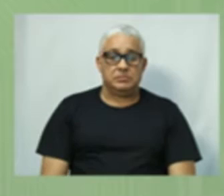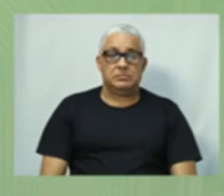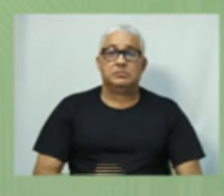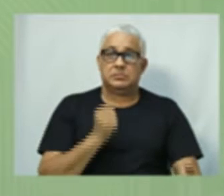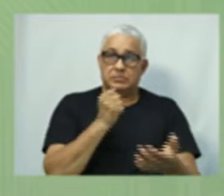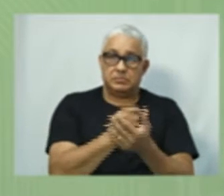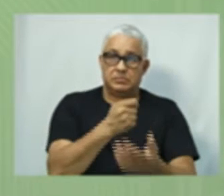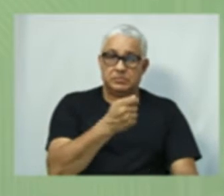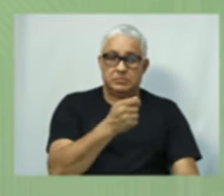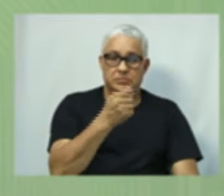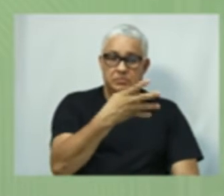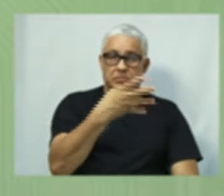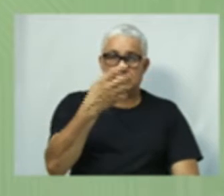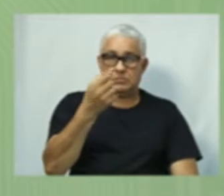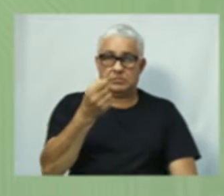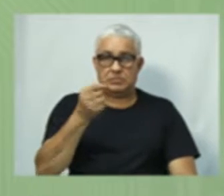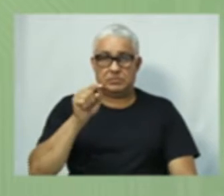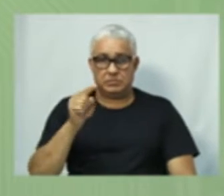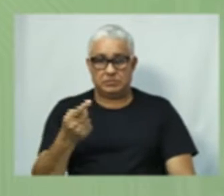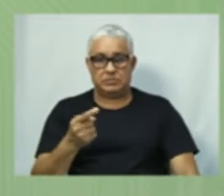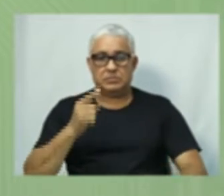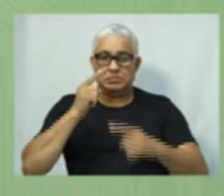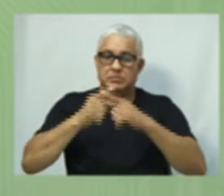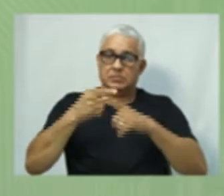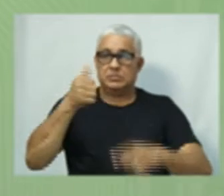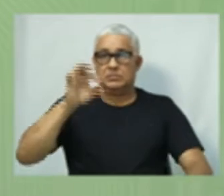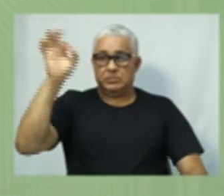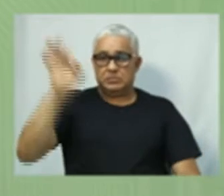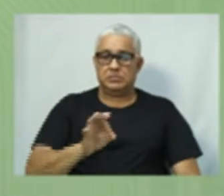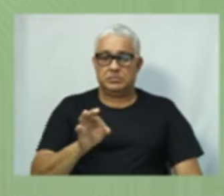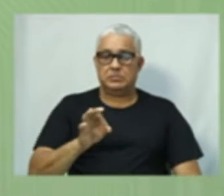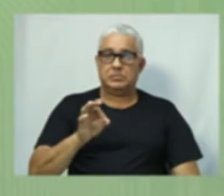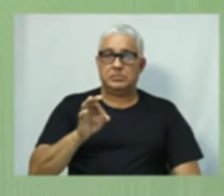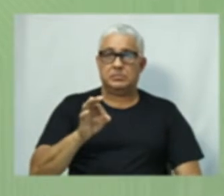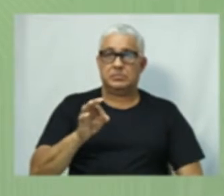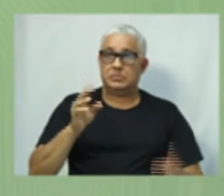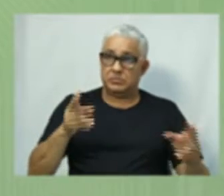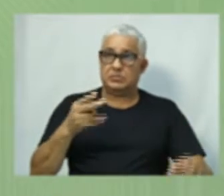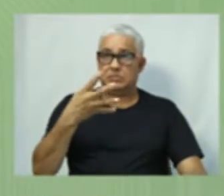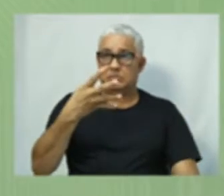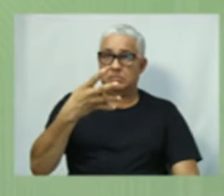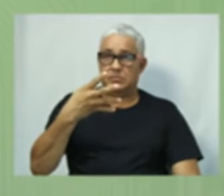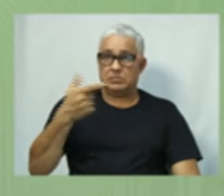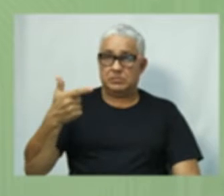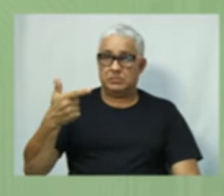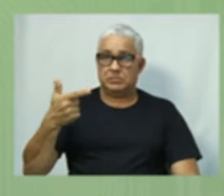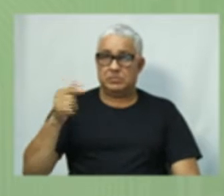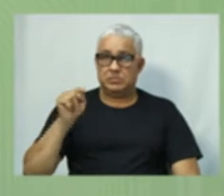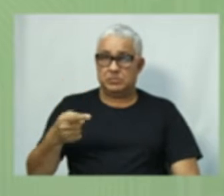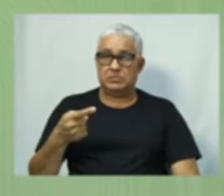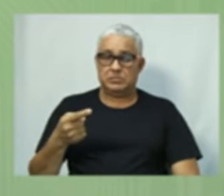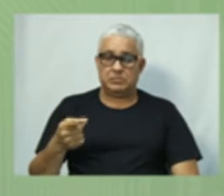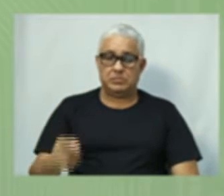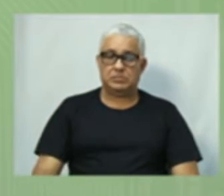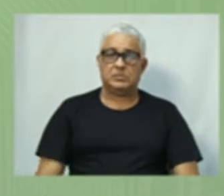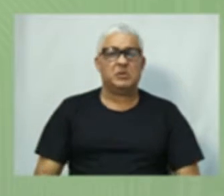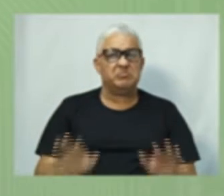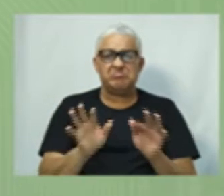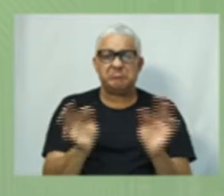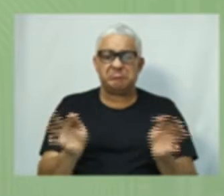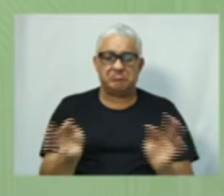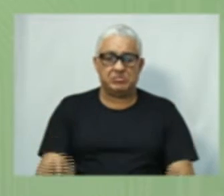compra era 420, 10%, então o valor era 42 mil a ser pago. Era bem simples, né? Não existia essa